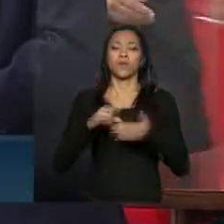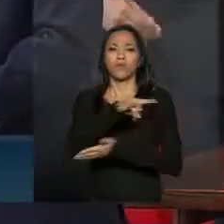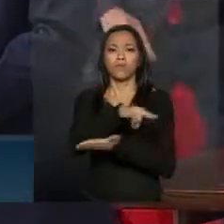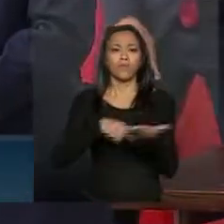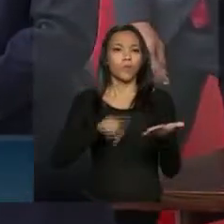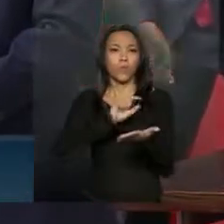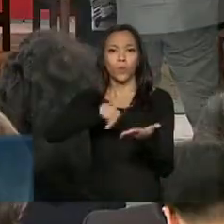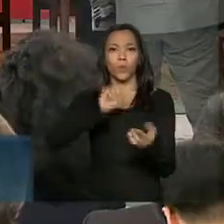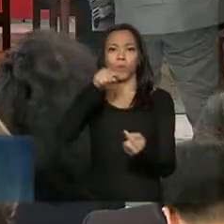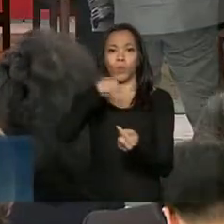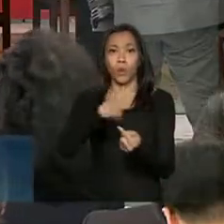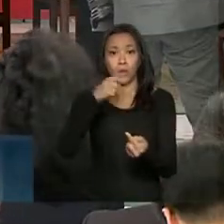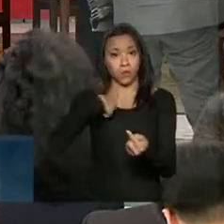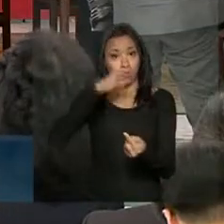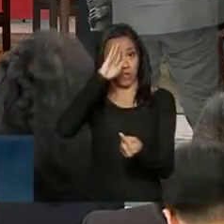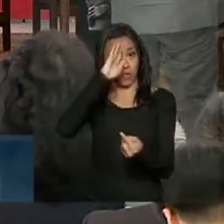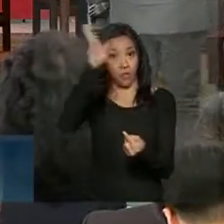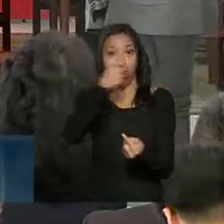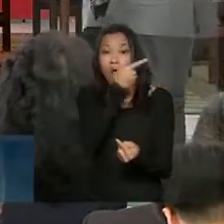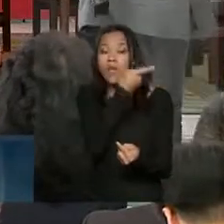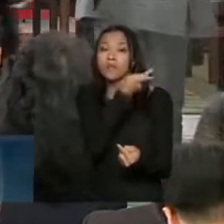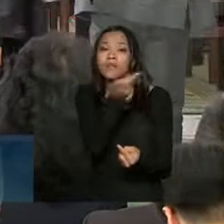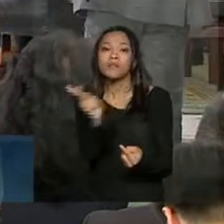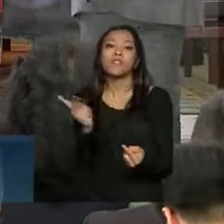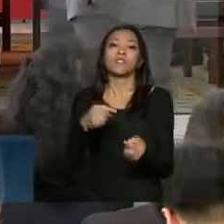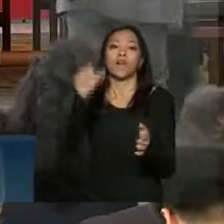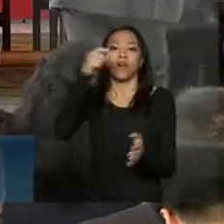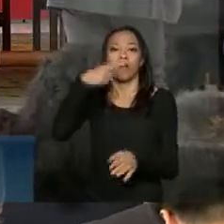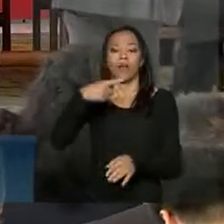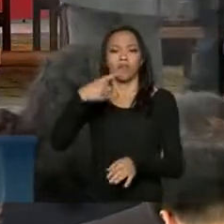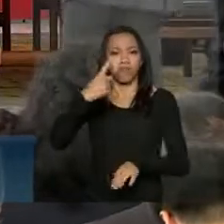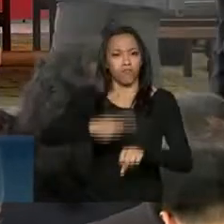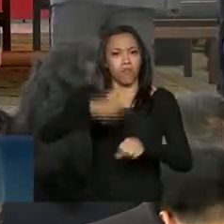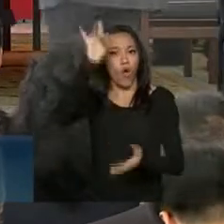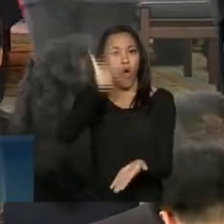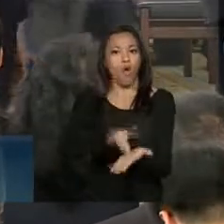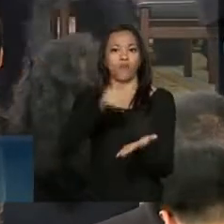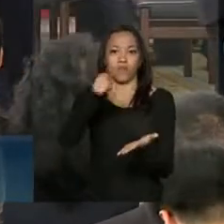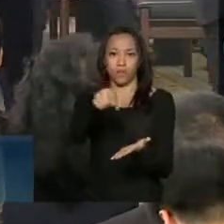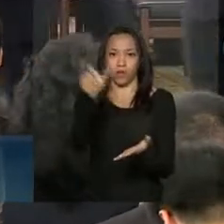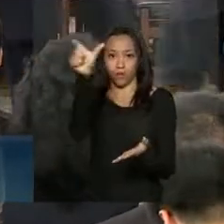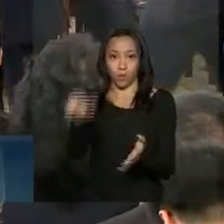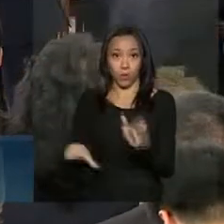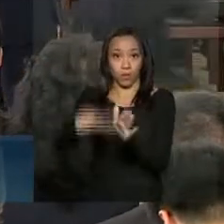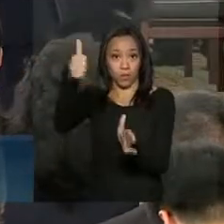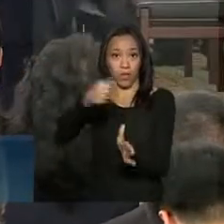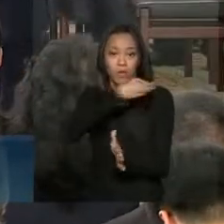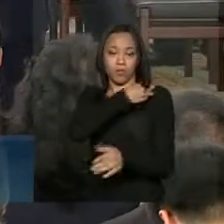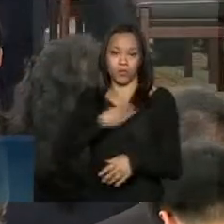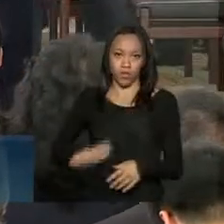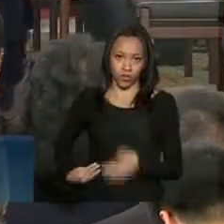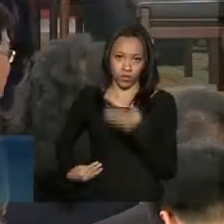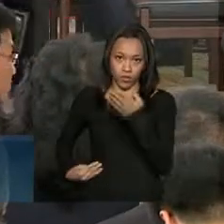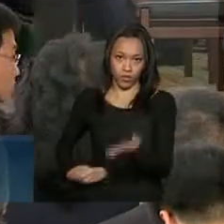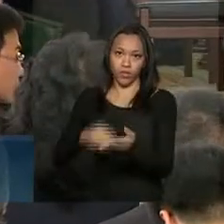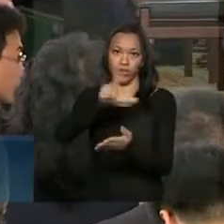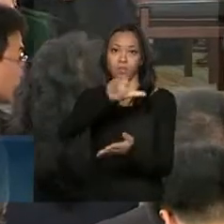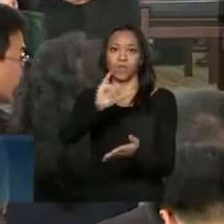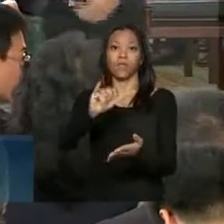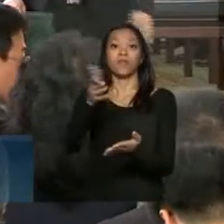os principais resultados da visita oficial do primeiro-ministro Li Keqiang ao Brasil.